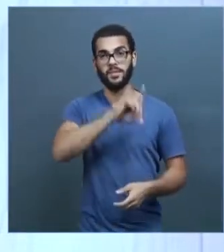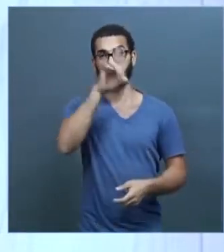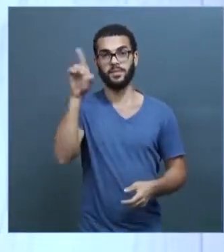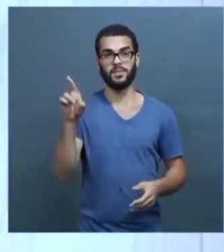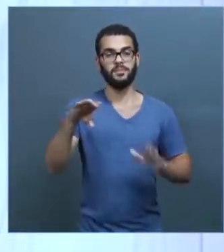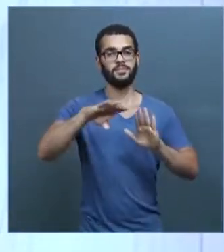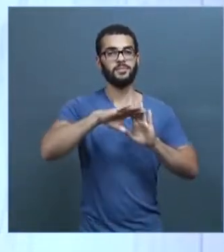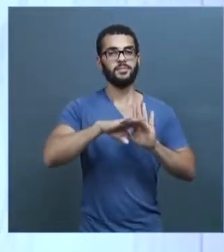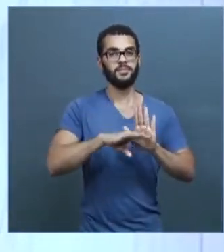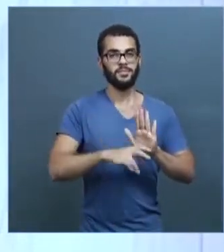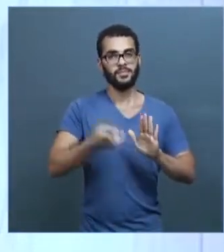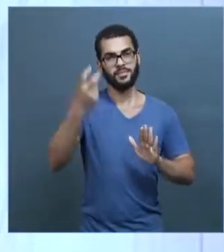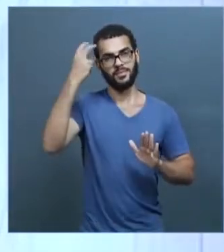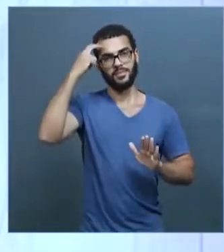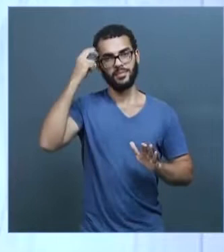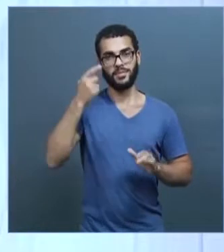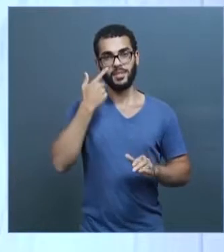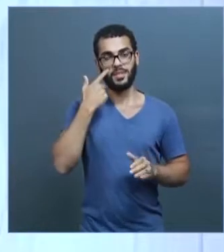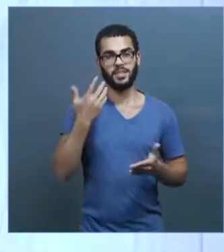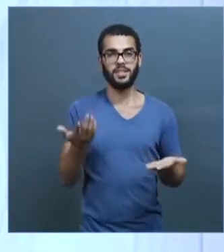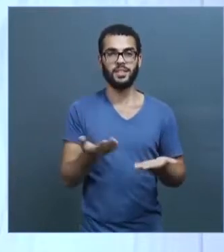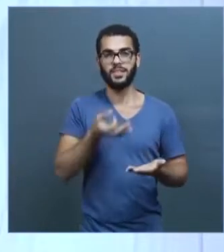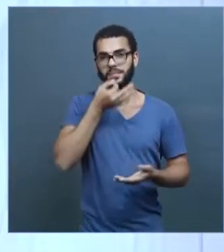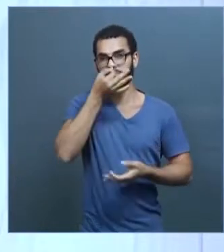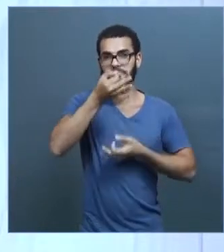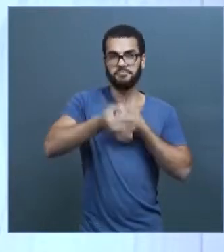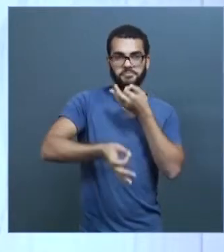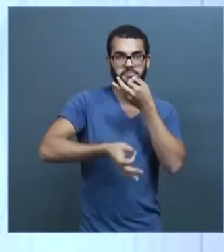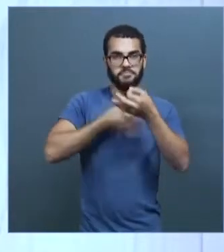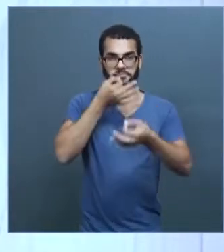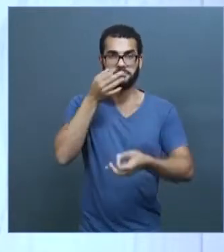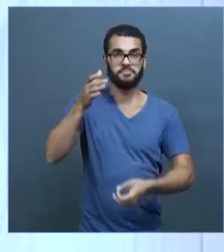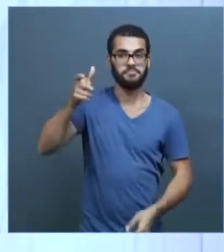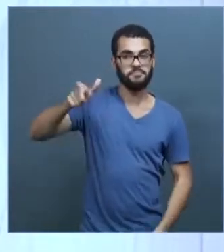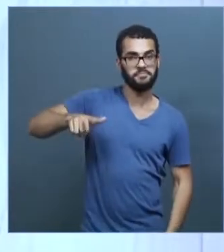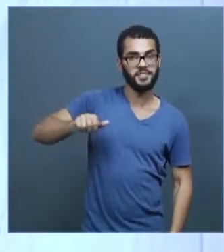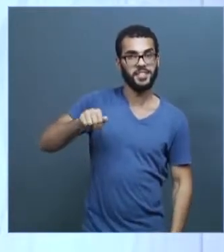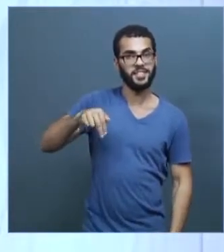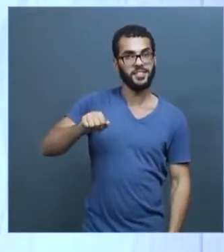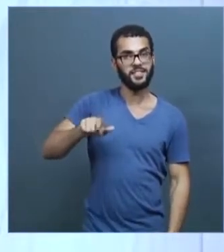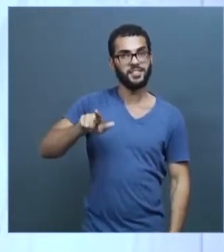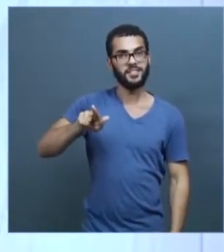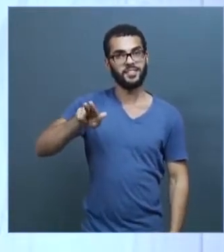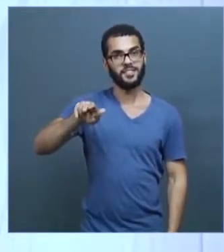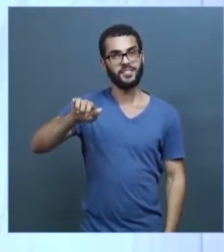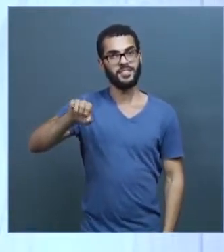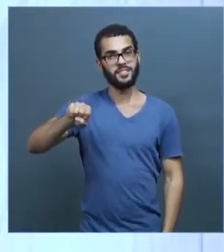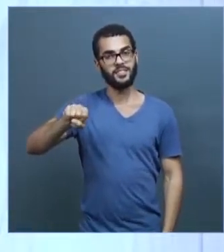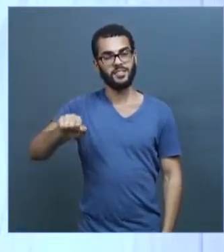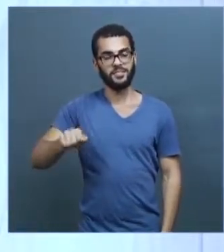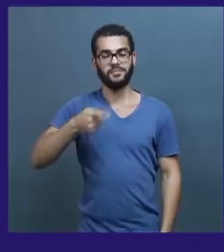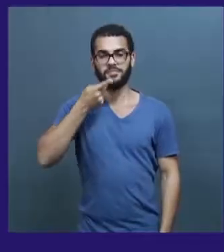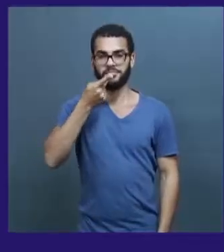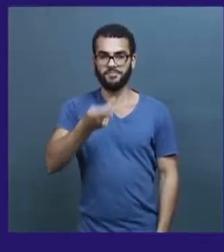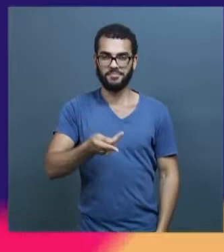cultural. Então aproveite as dicas que a Ana Luísa Costa separou para você curtir neste fim de semana.